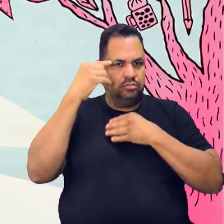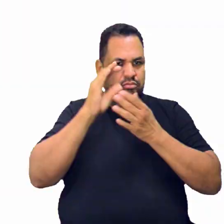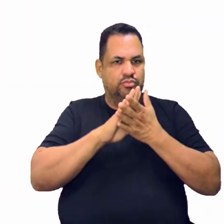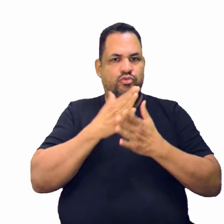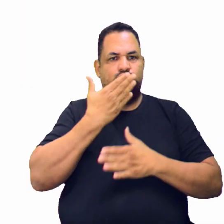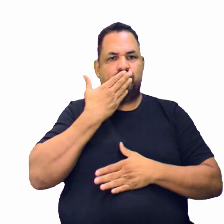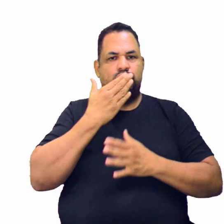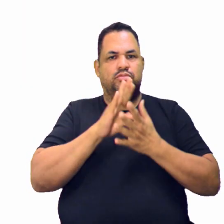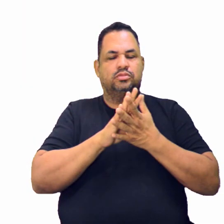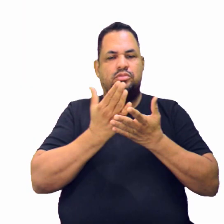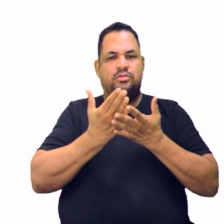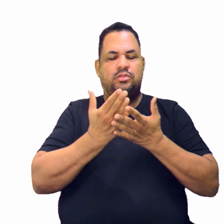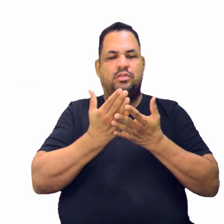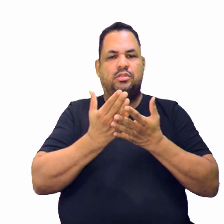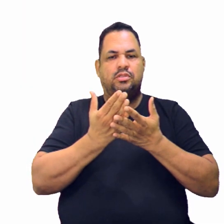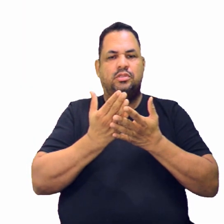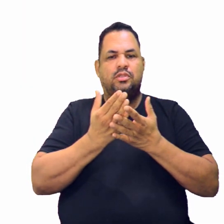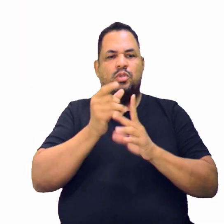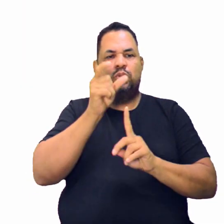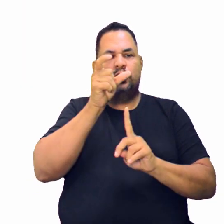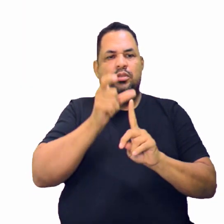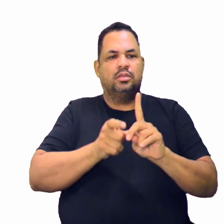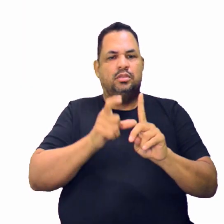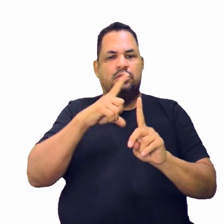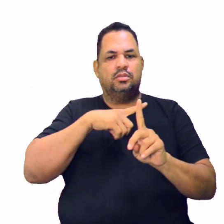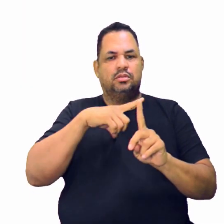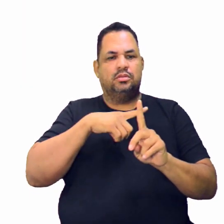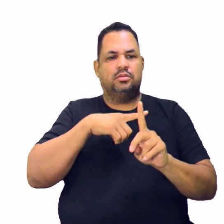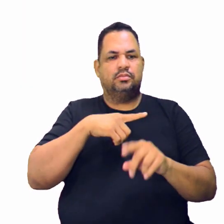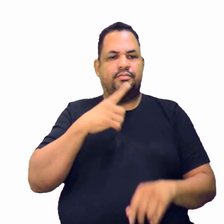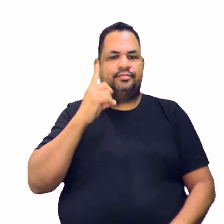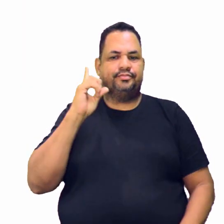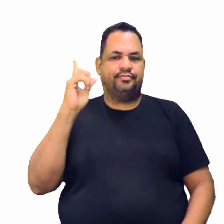sujeito. Aqui nós temos um trechinho, né?